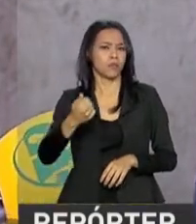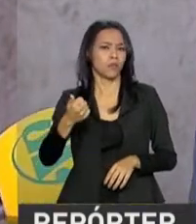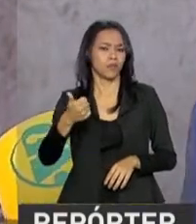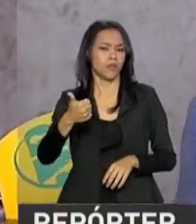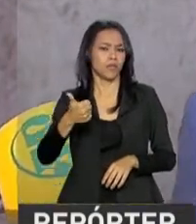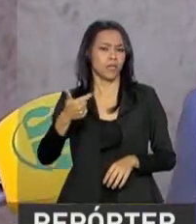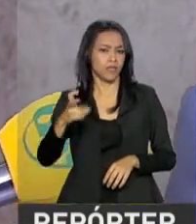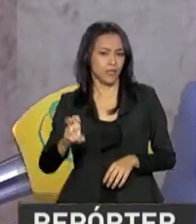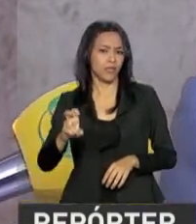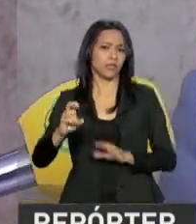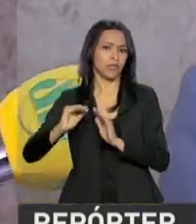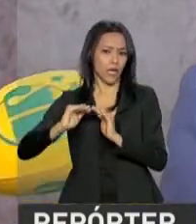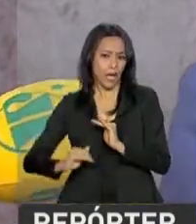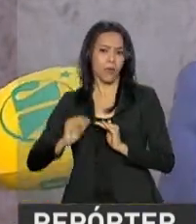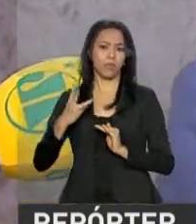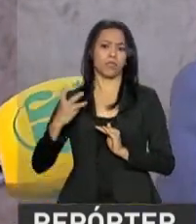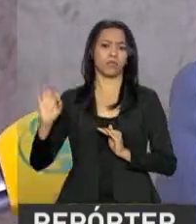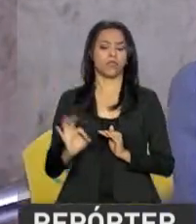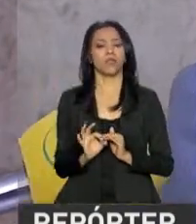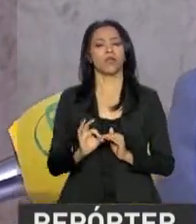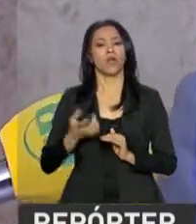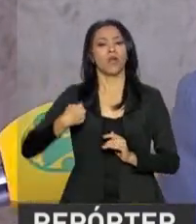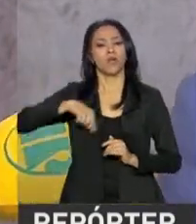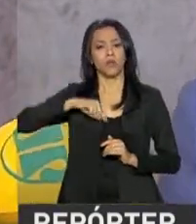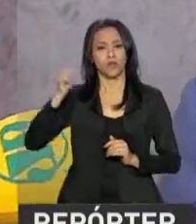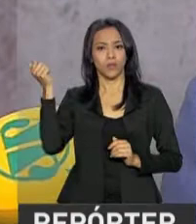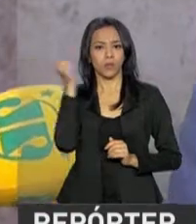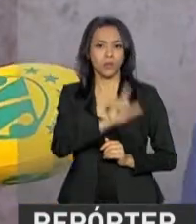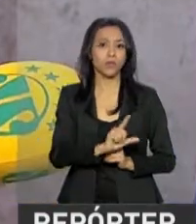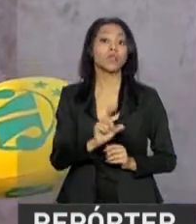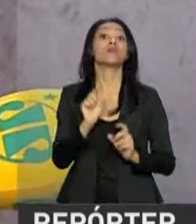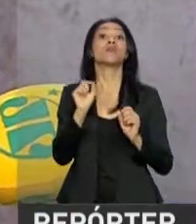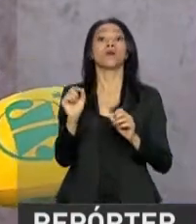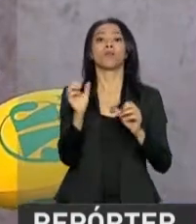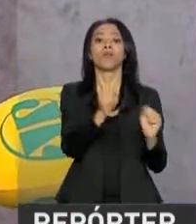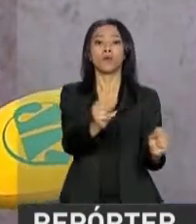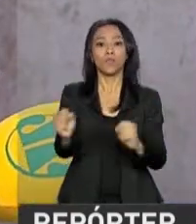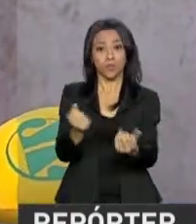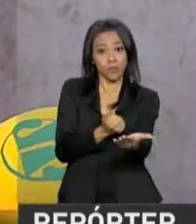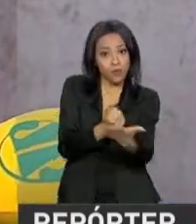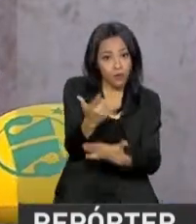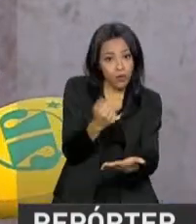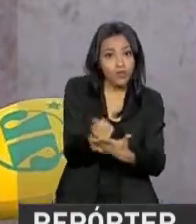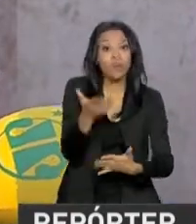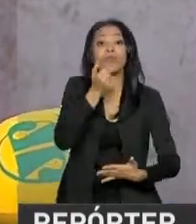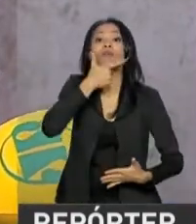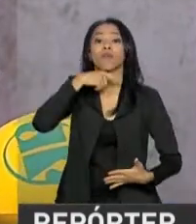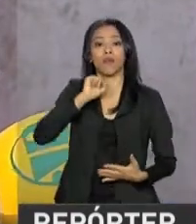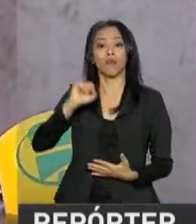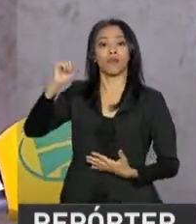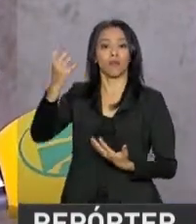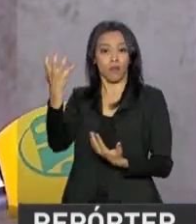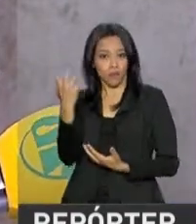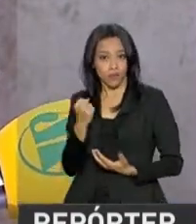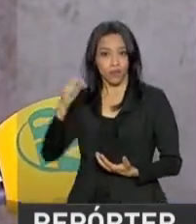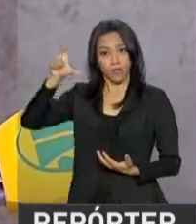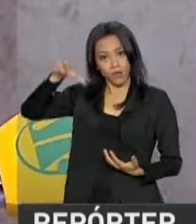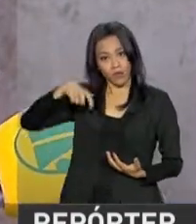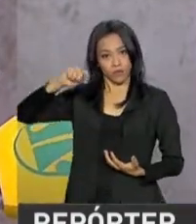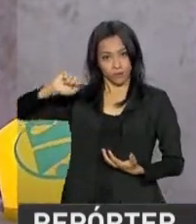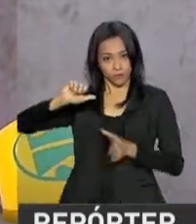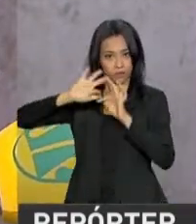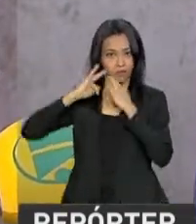para menos de 3 por cento nós chegamos a um maior poder de compra à do benefício básico do bolsa família